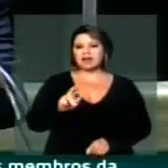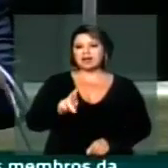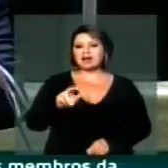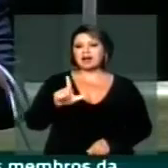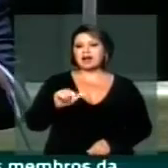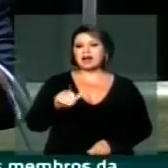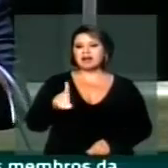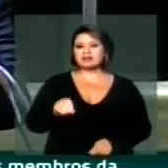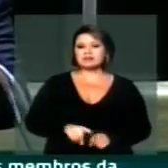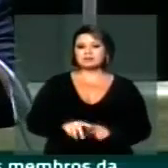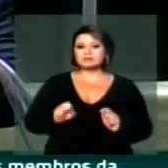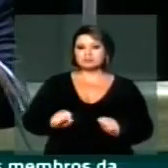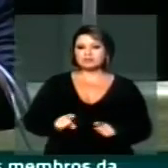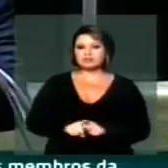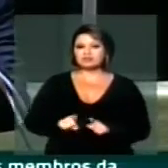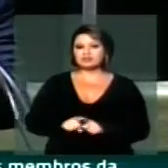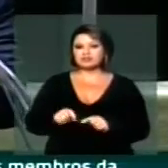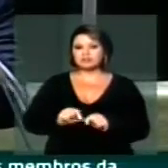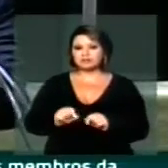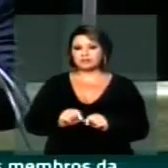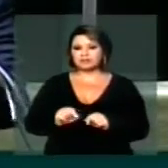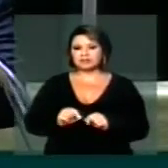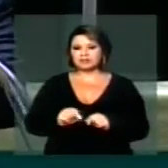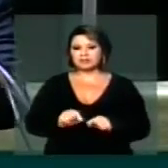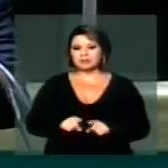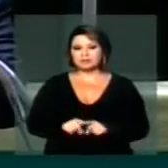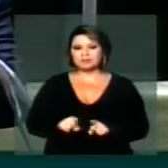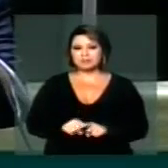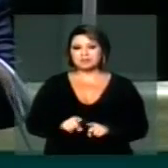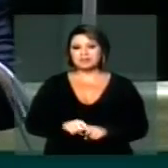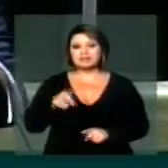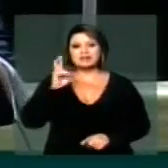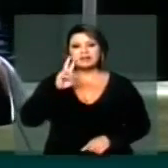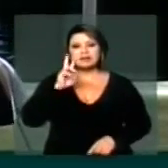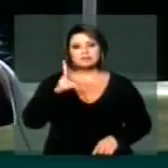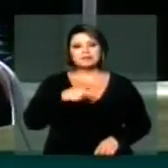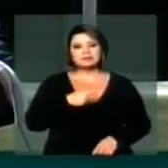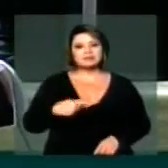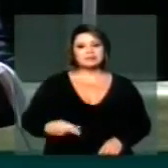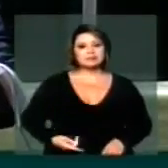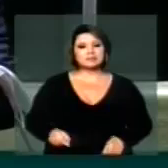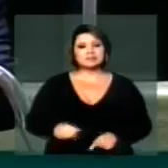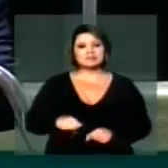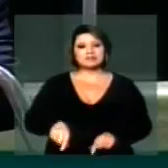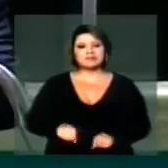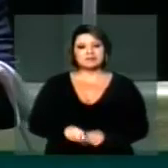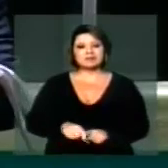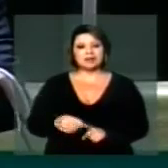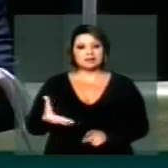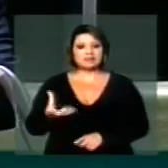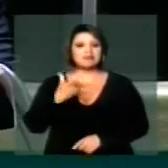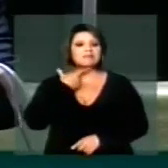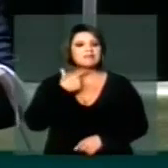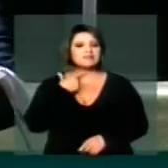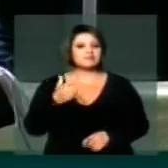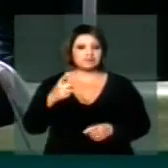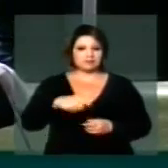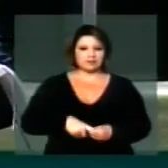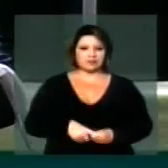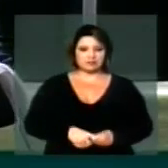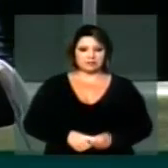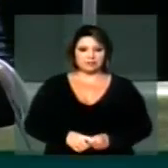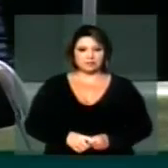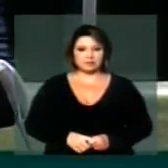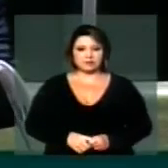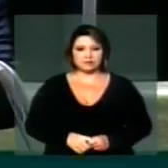sua campanha com a invocação da passagem que teve na presidência a que deseja voltar.